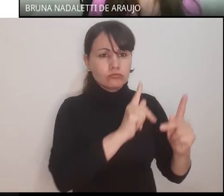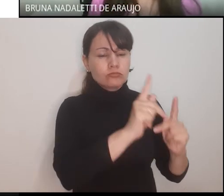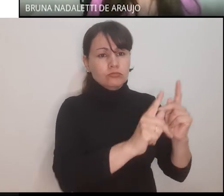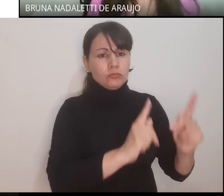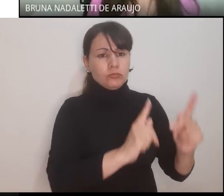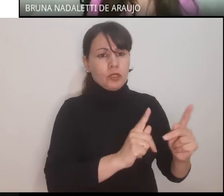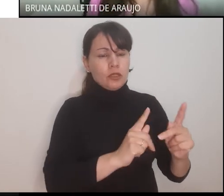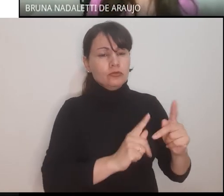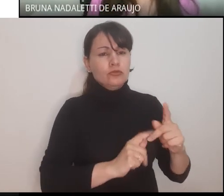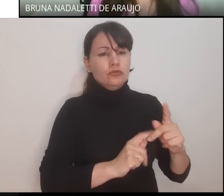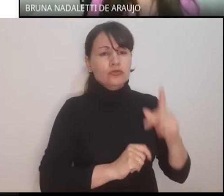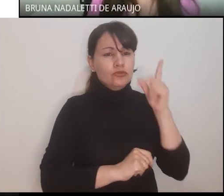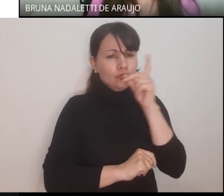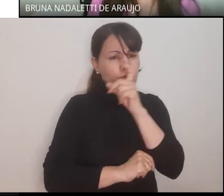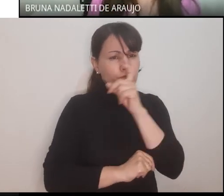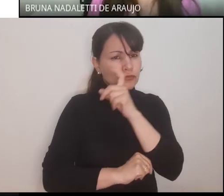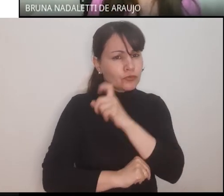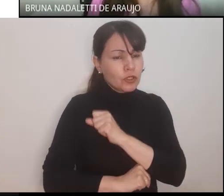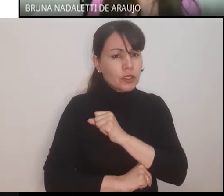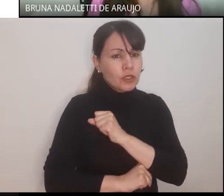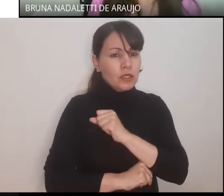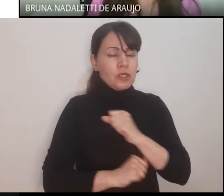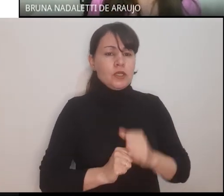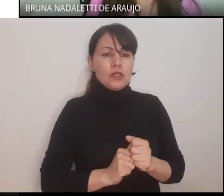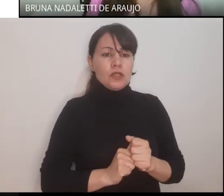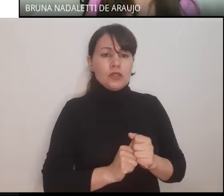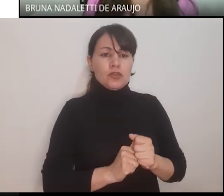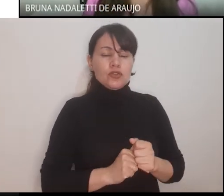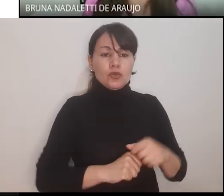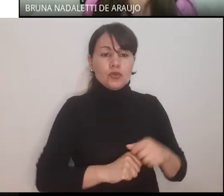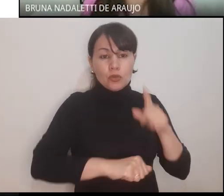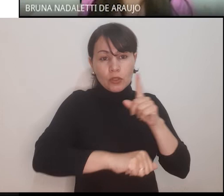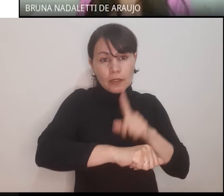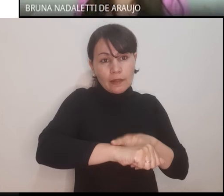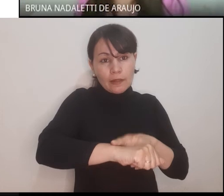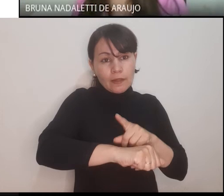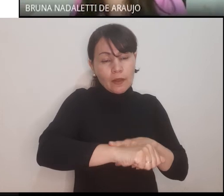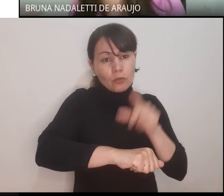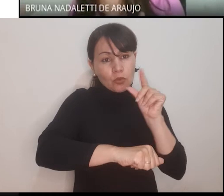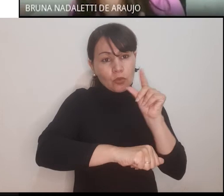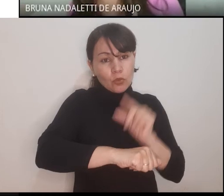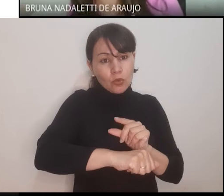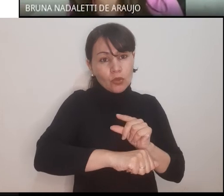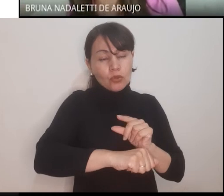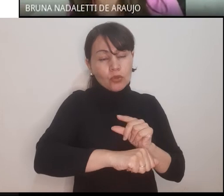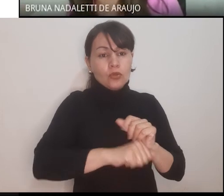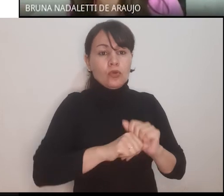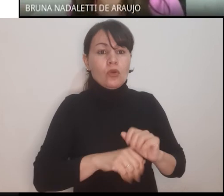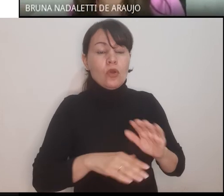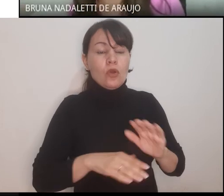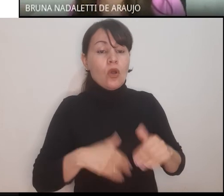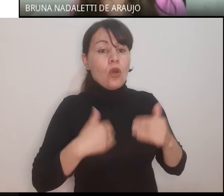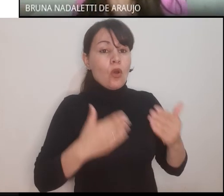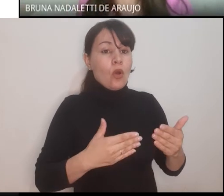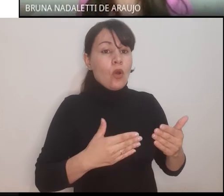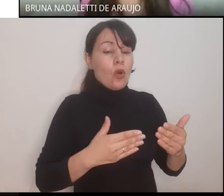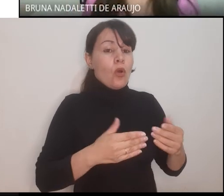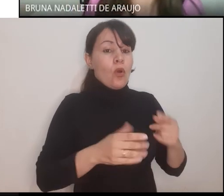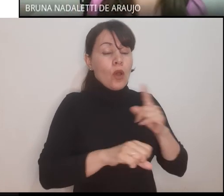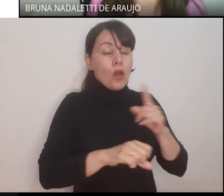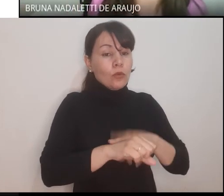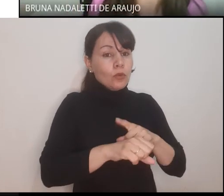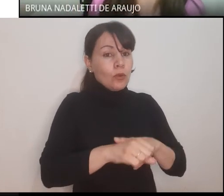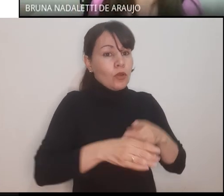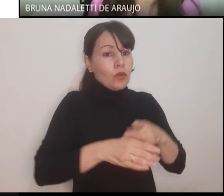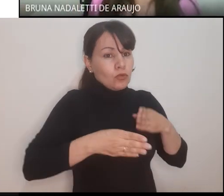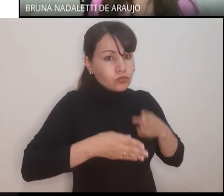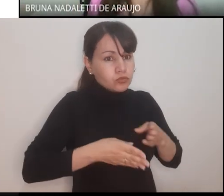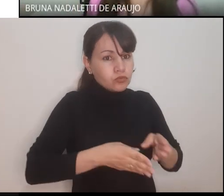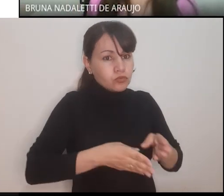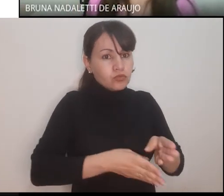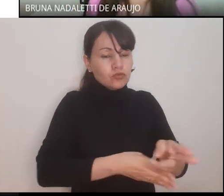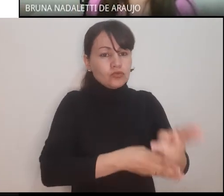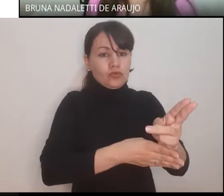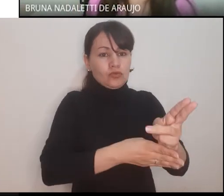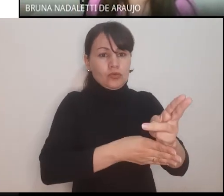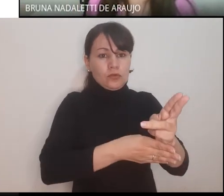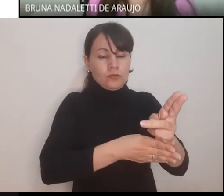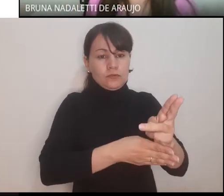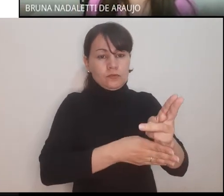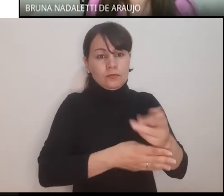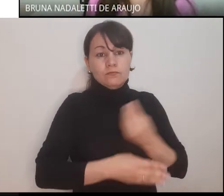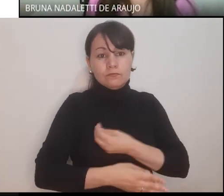temporário, outras vezes é um procedimento de transição para a fístula e outras vezes é